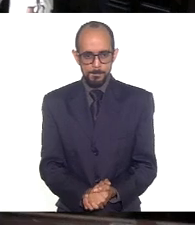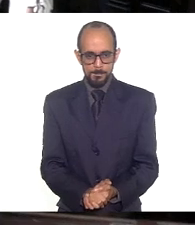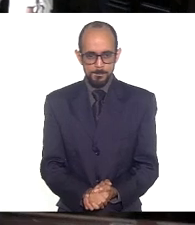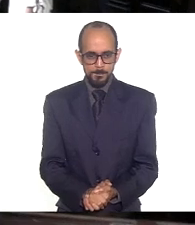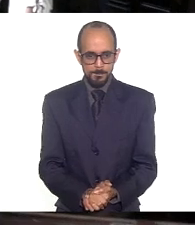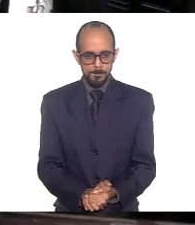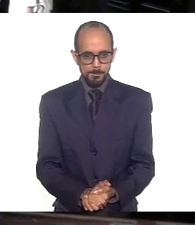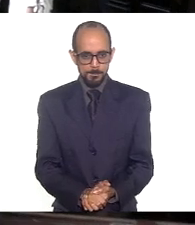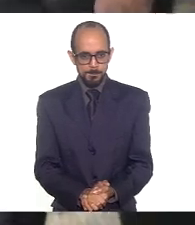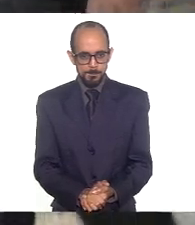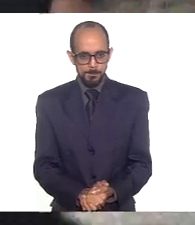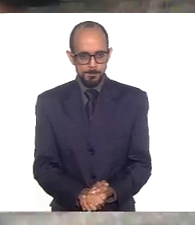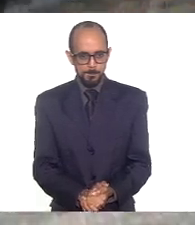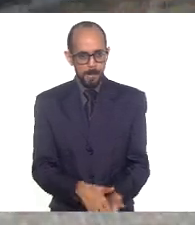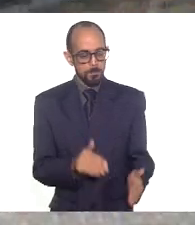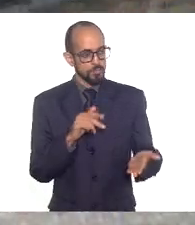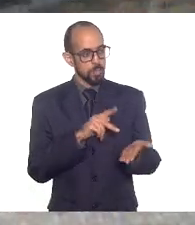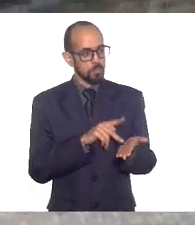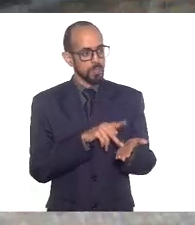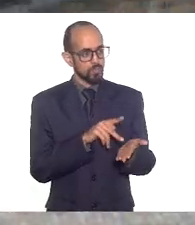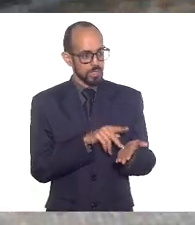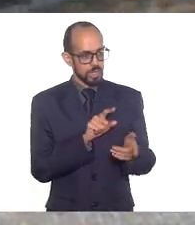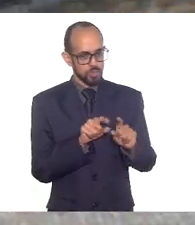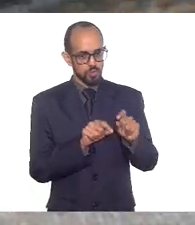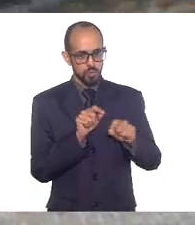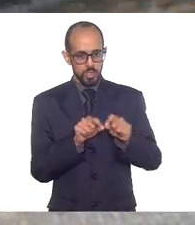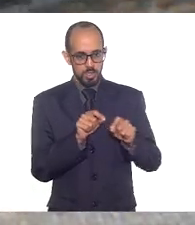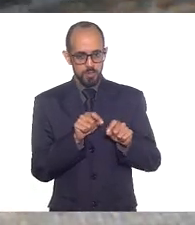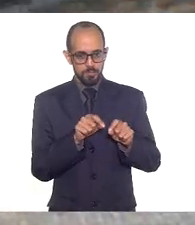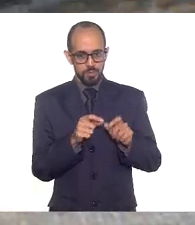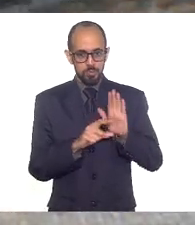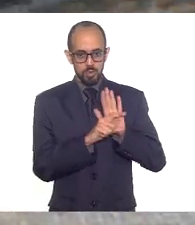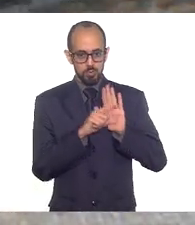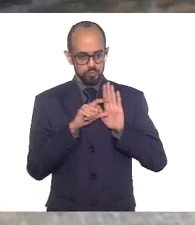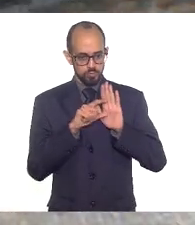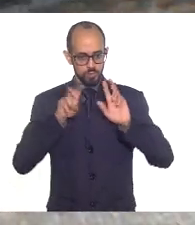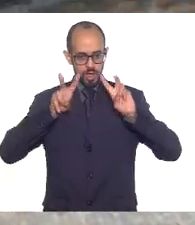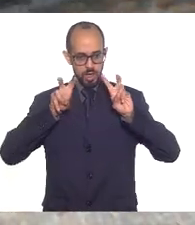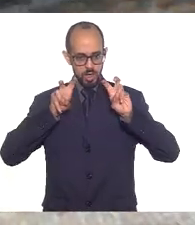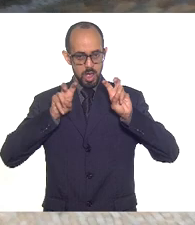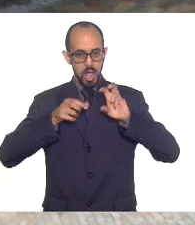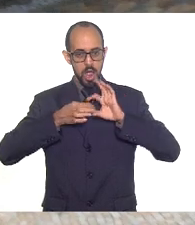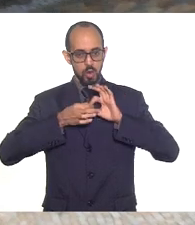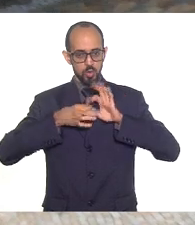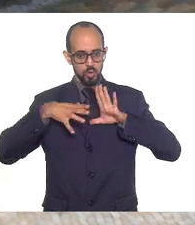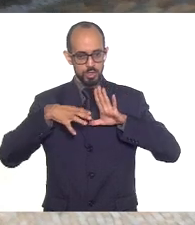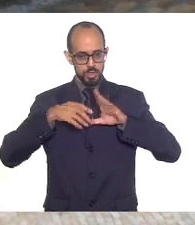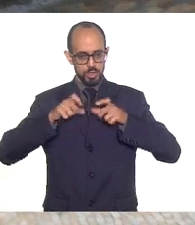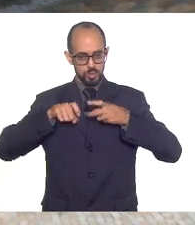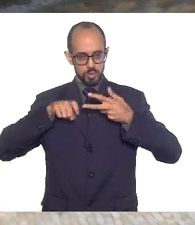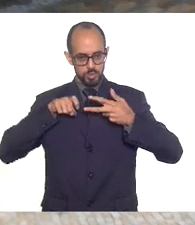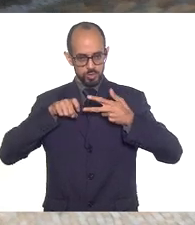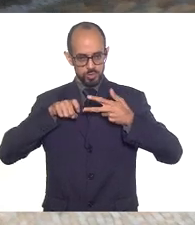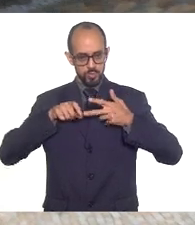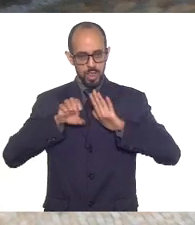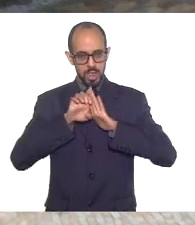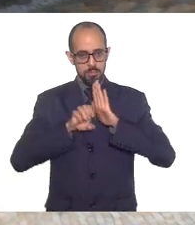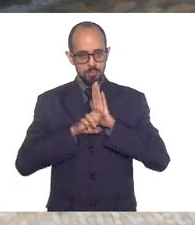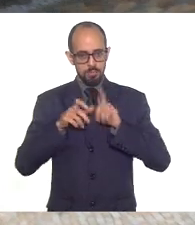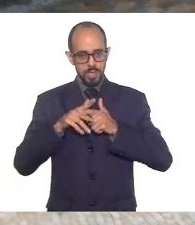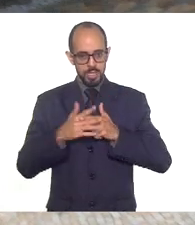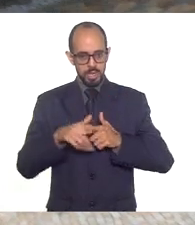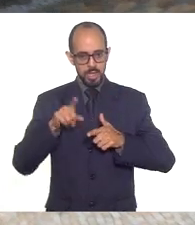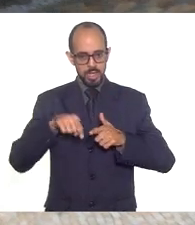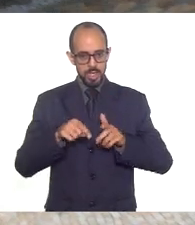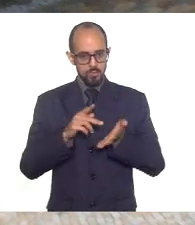E não seu presente na verdade como o projeto no caput autoriza o poder executivo a emenda no artigo 4 Era